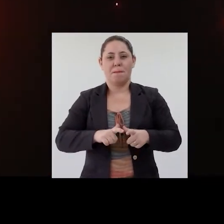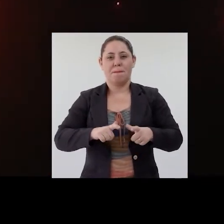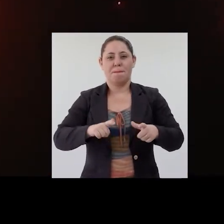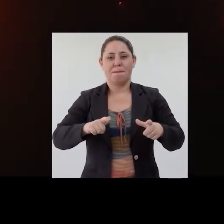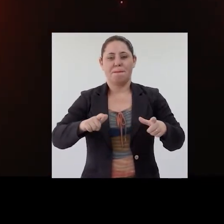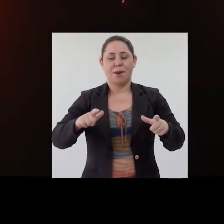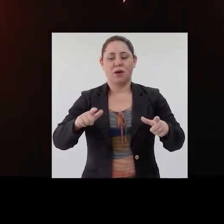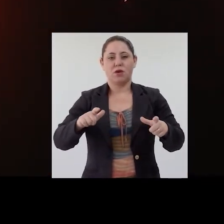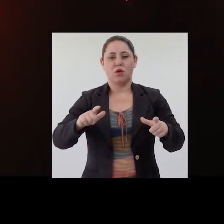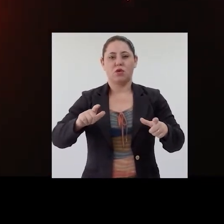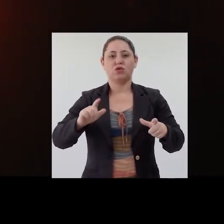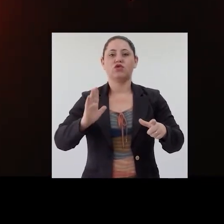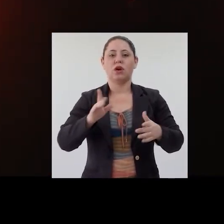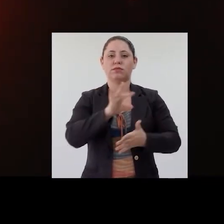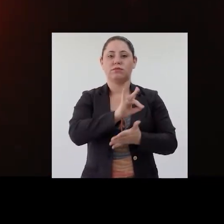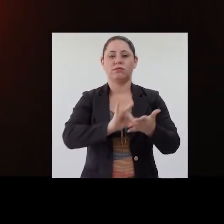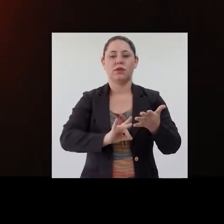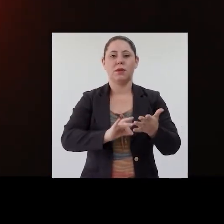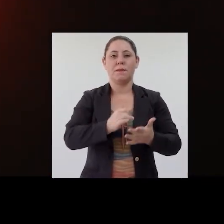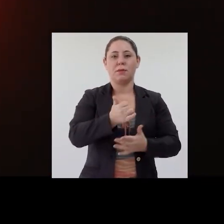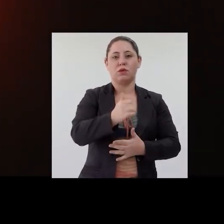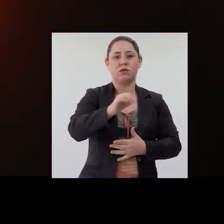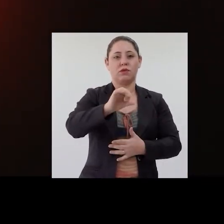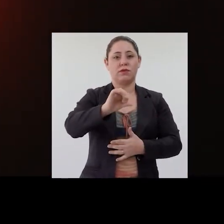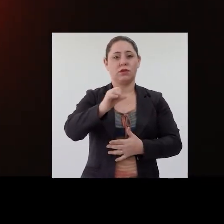O maior número já registrado desde